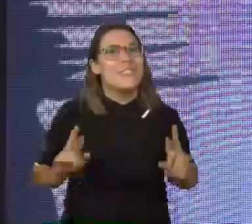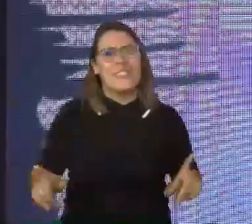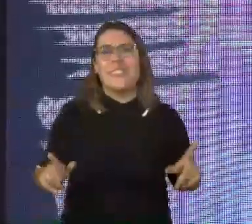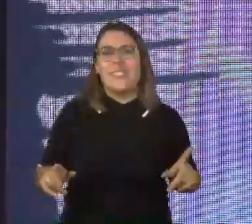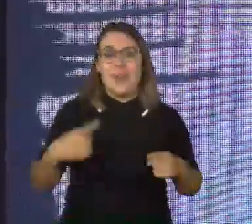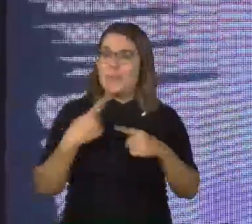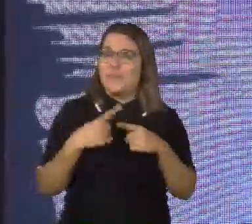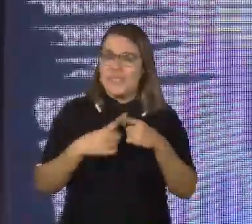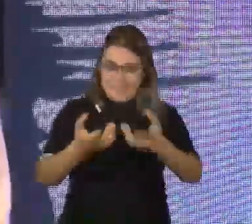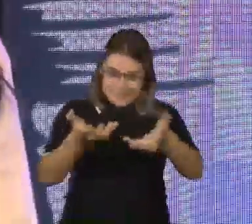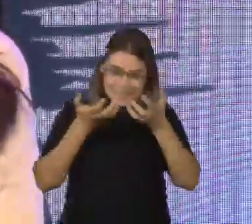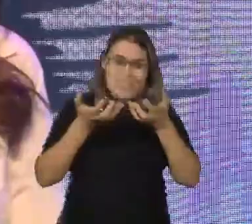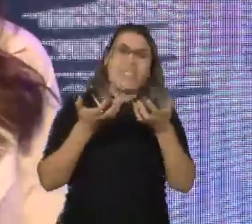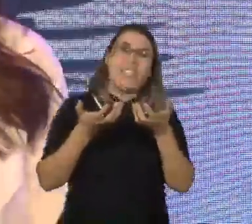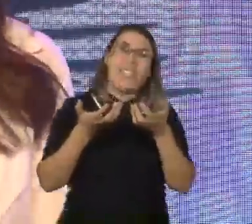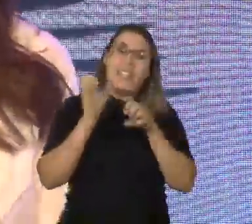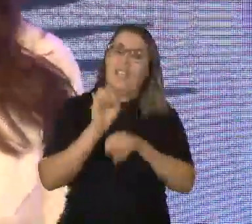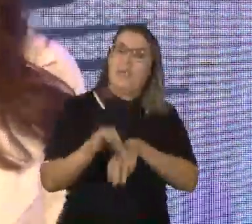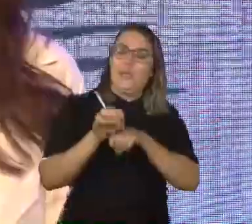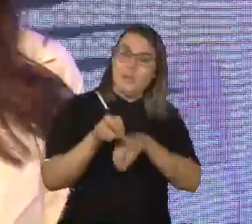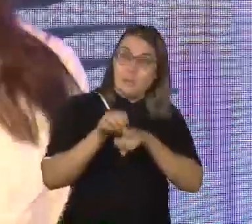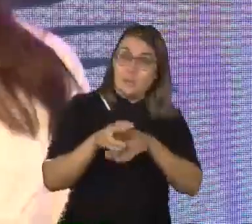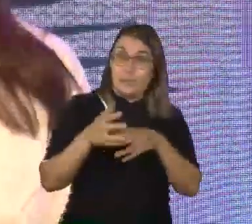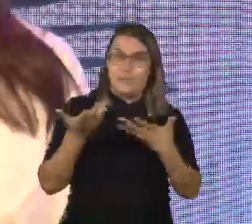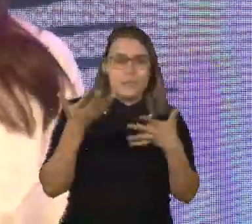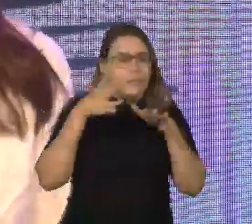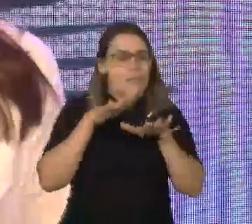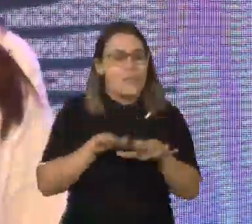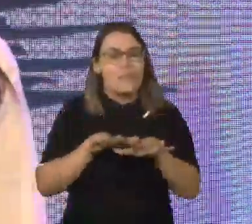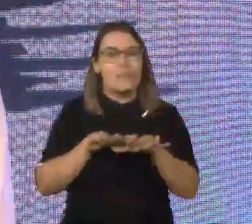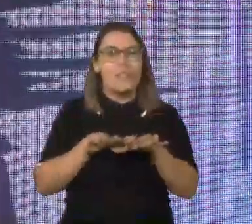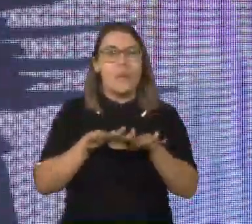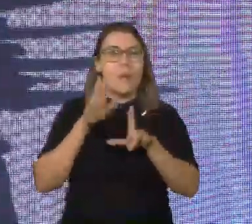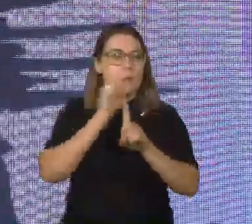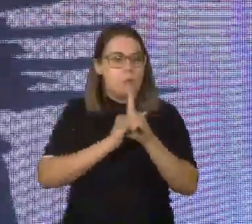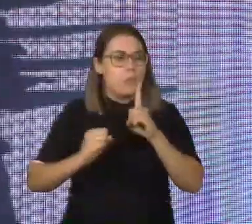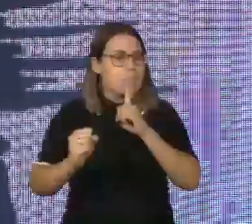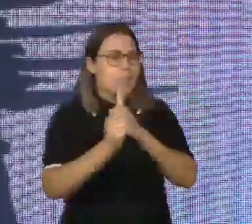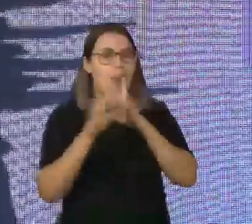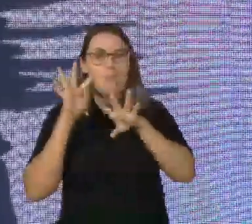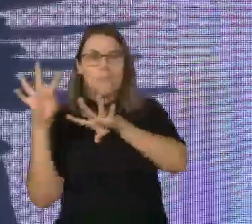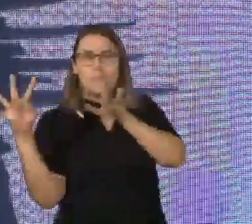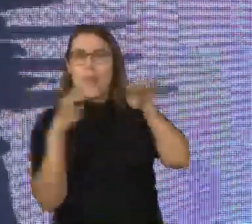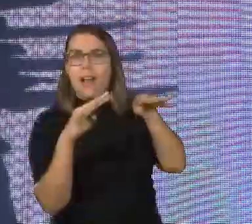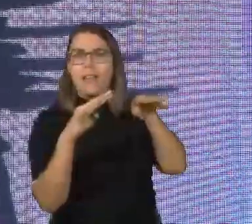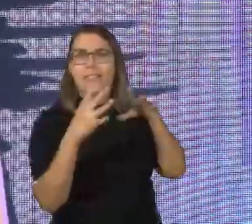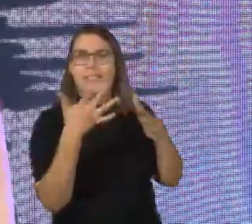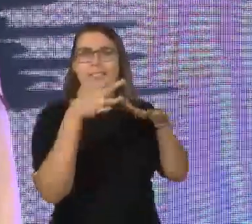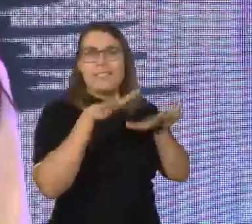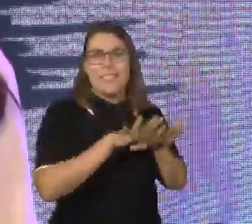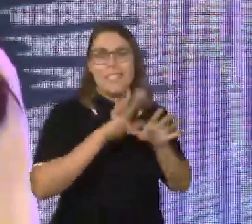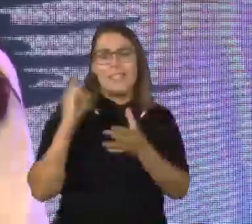existe para, através da educação, transformar o olhar da sociedade sobre diversidade e